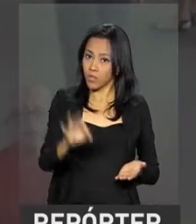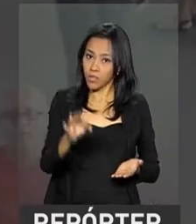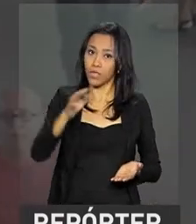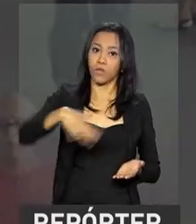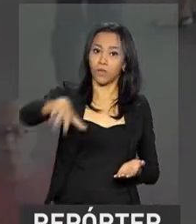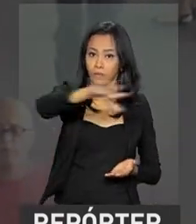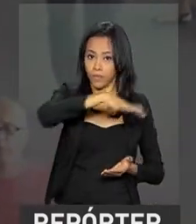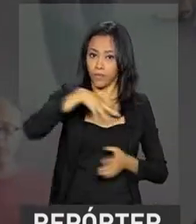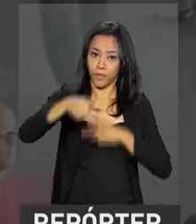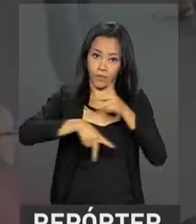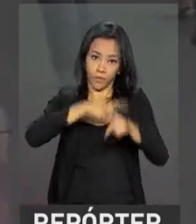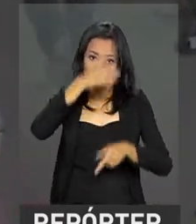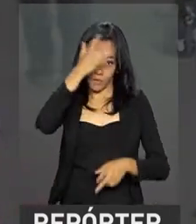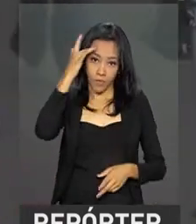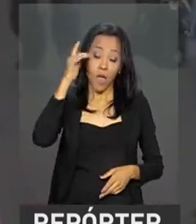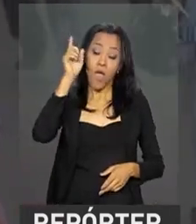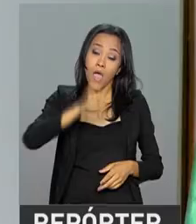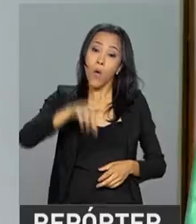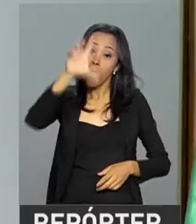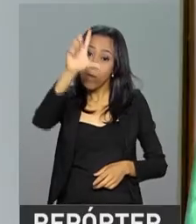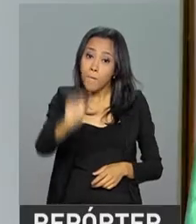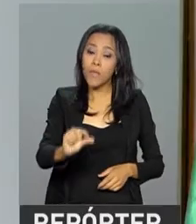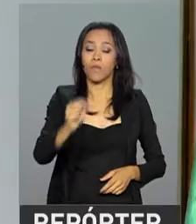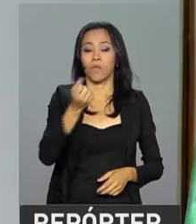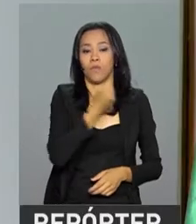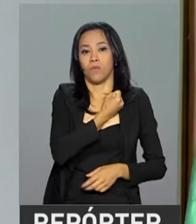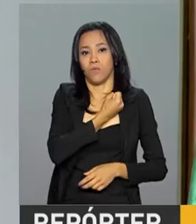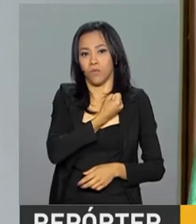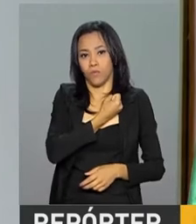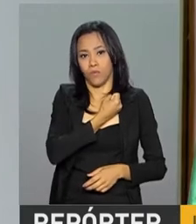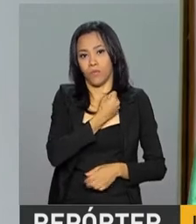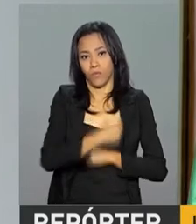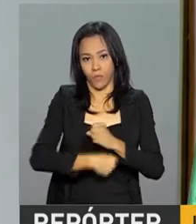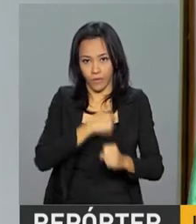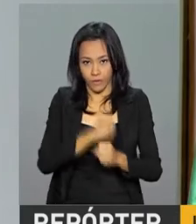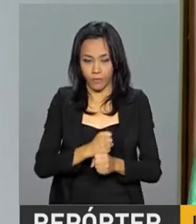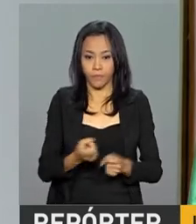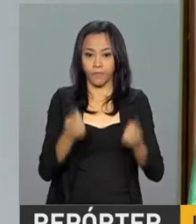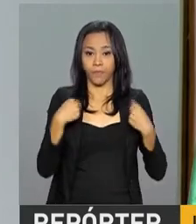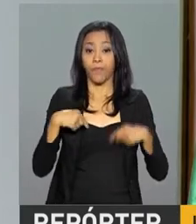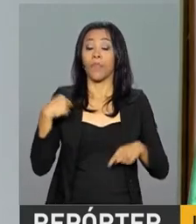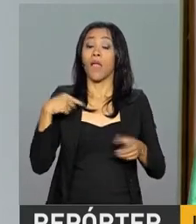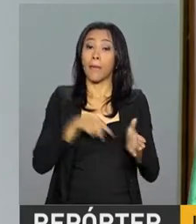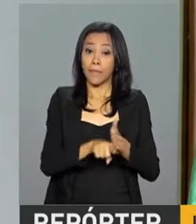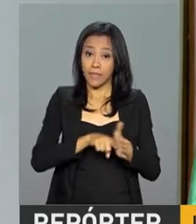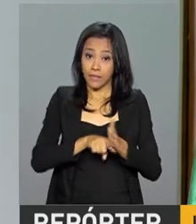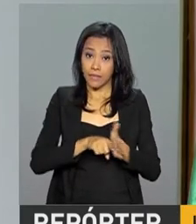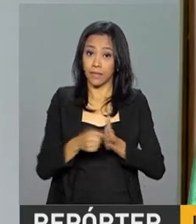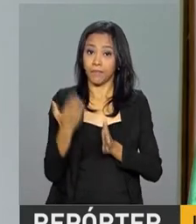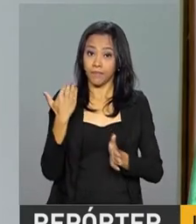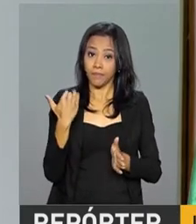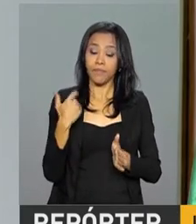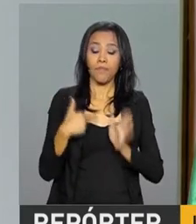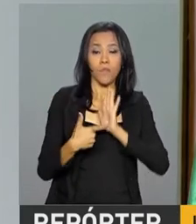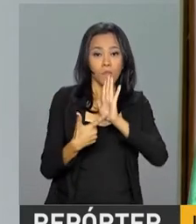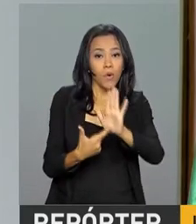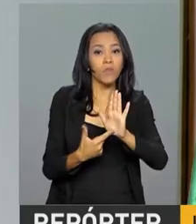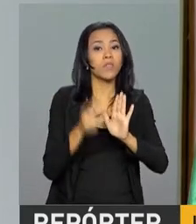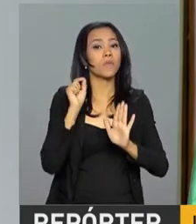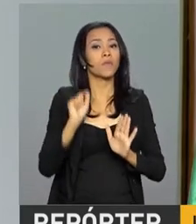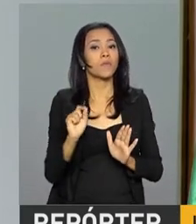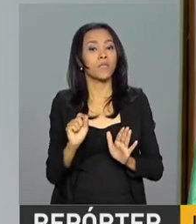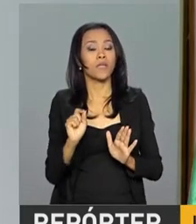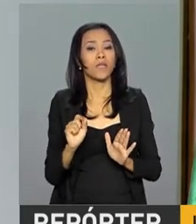é o menor número do ano a nova pesquisa que saiu do plenário mostra aumento da taxa de ocupação e isso indica